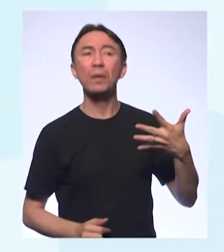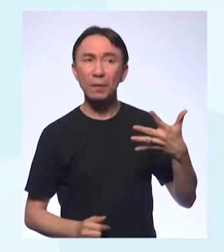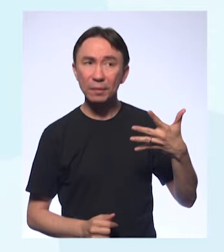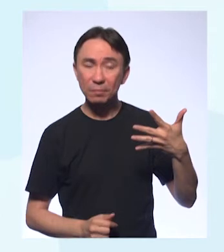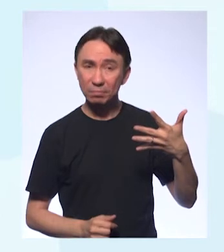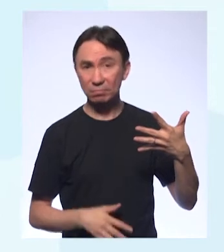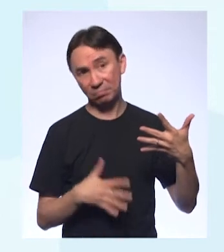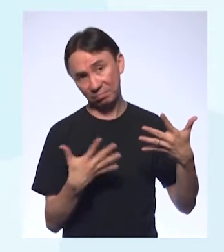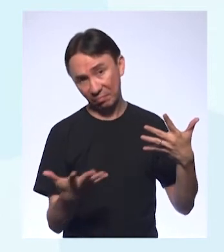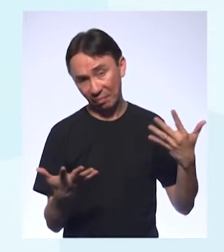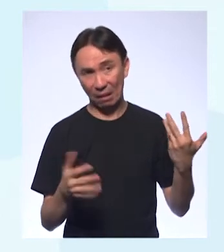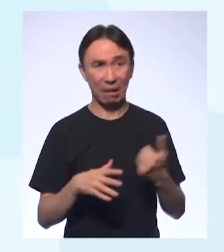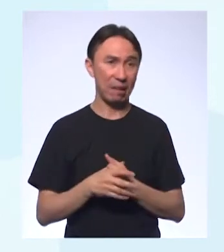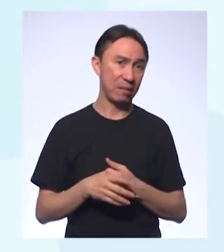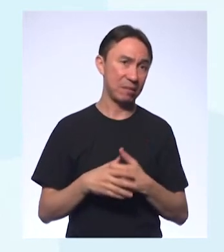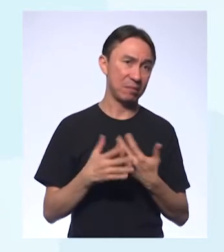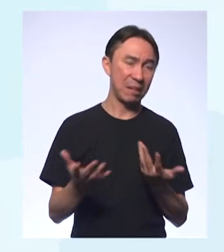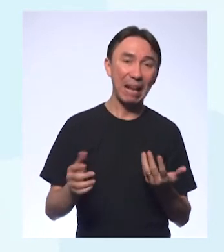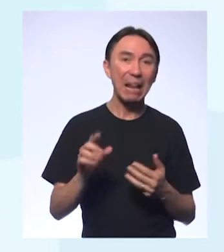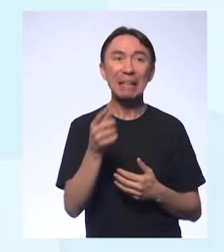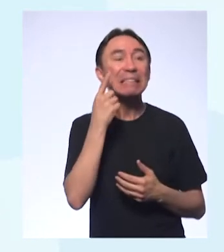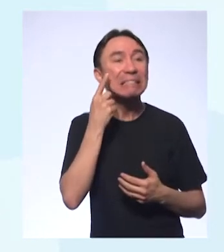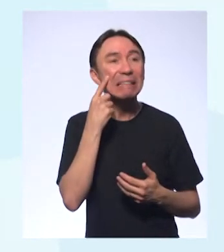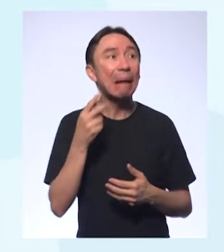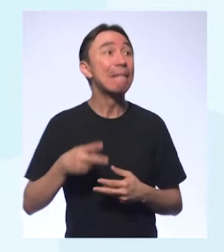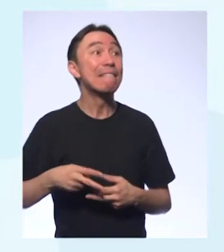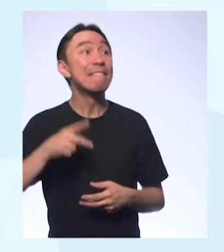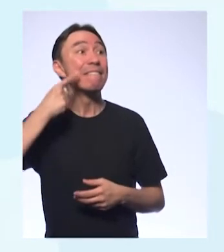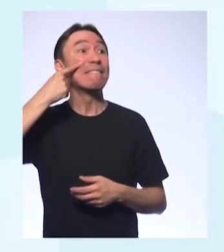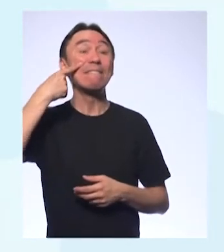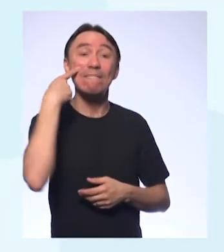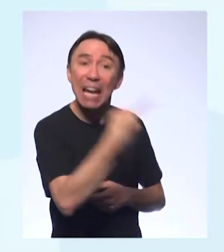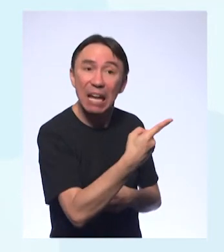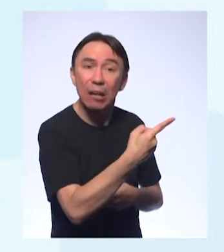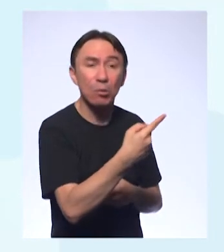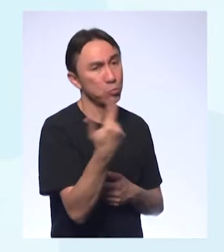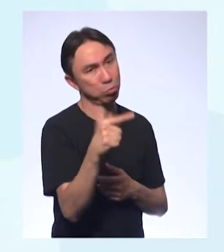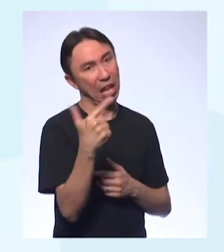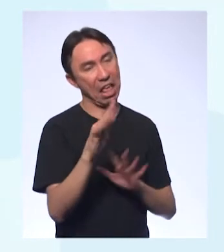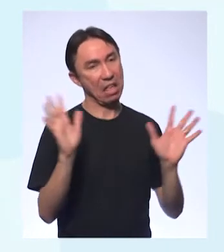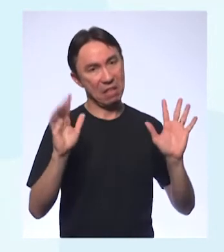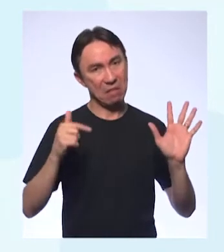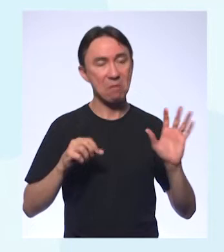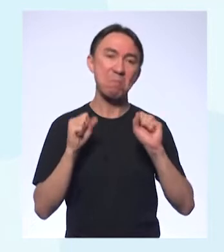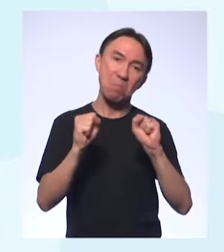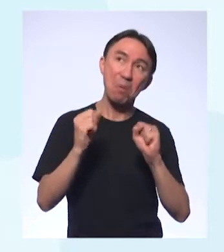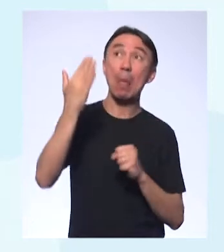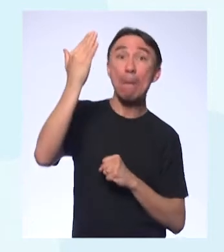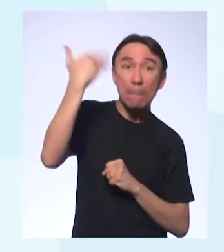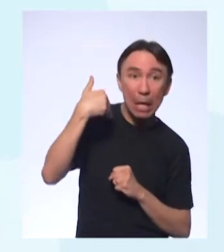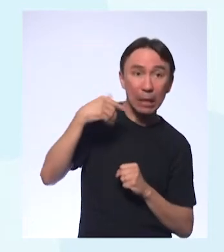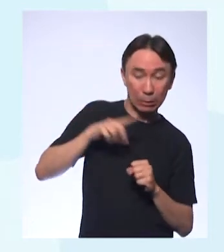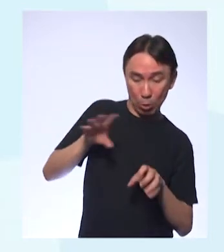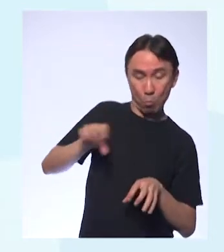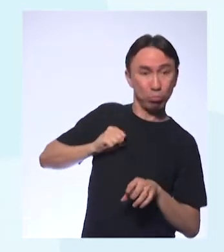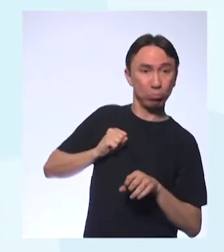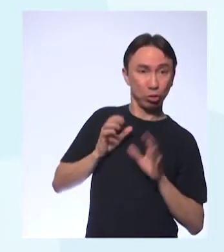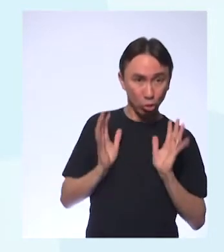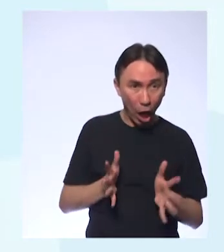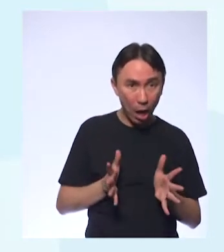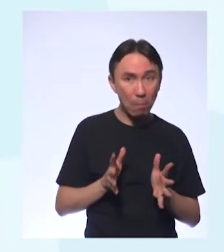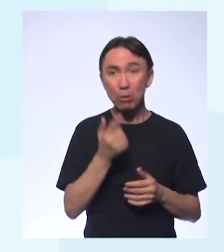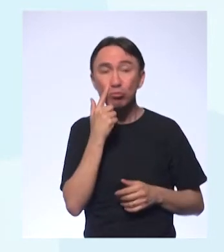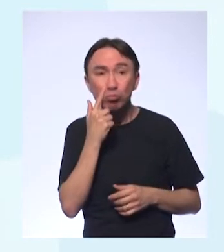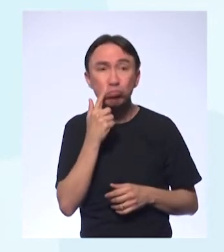frequentemente elas não vão causar qualquer sintoma ou sinal. Dessa forma, é comum estar infectado e não saber. Alguns